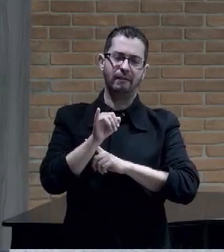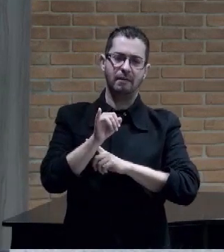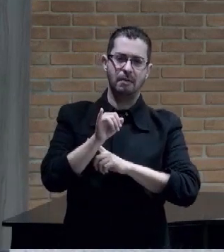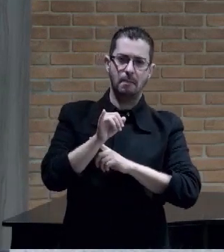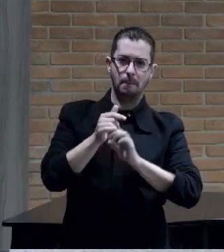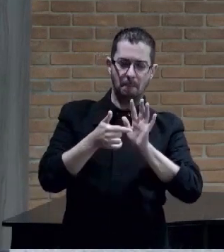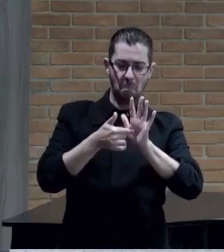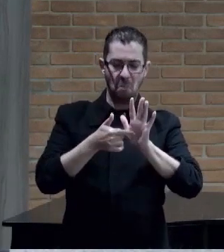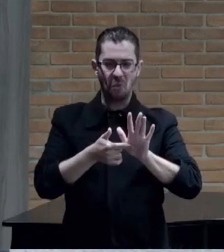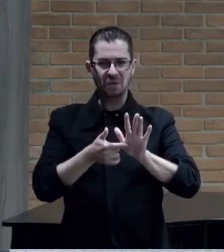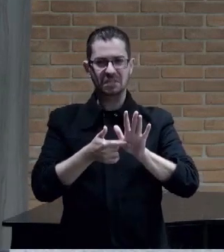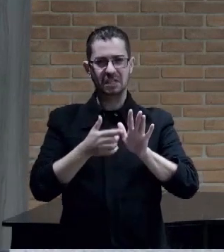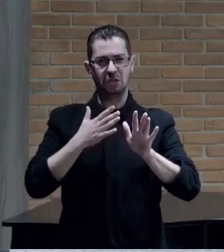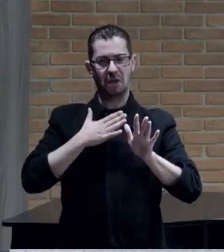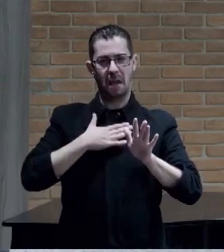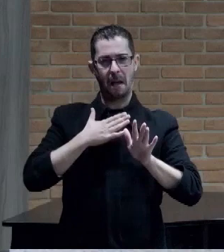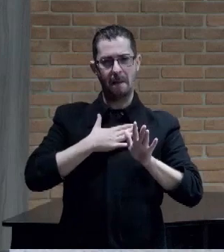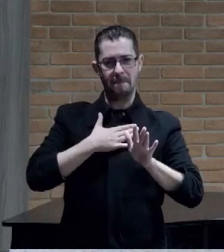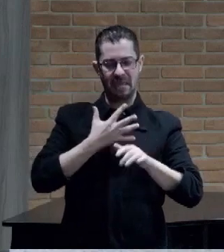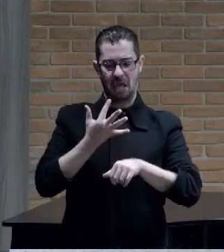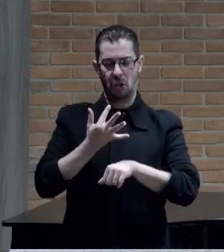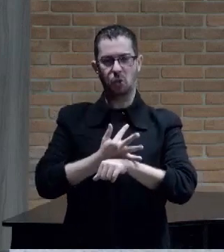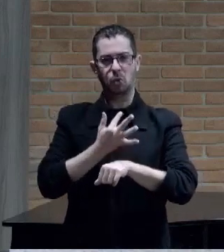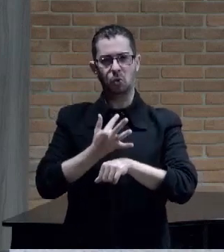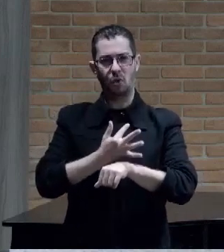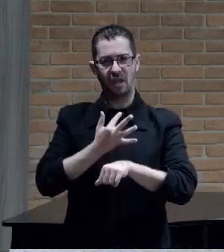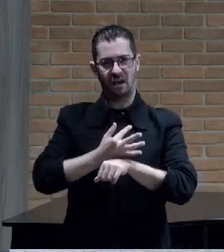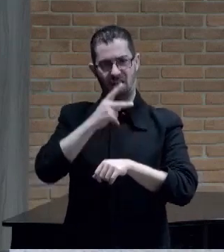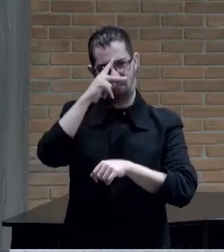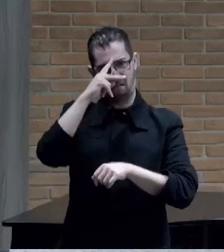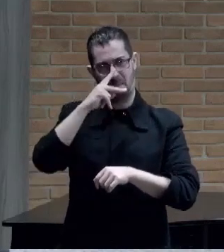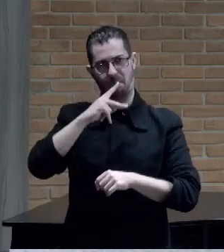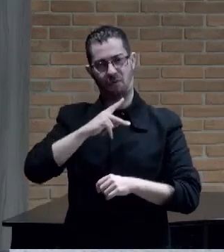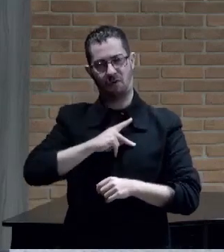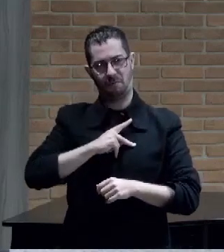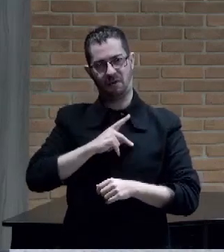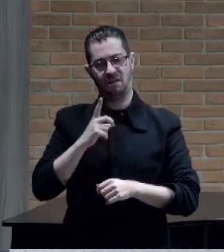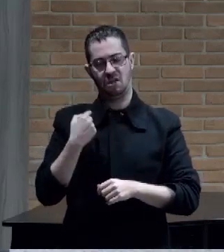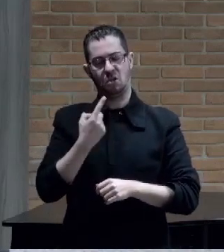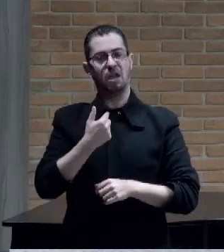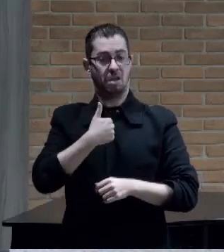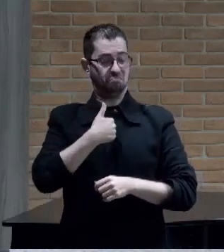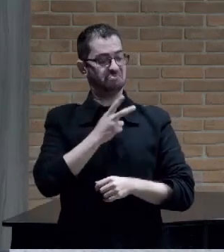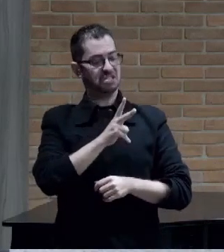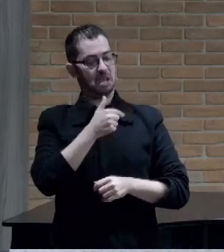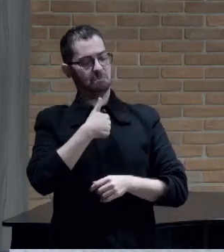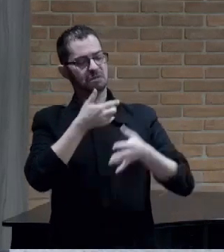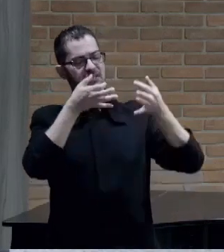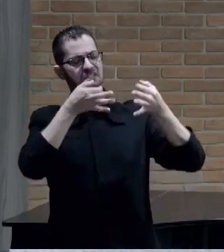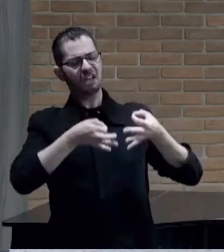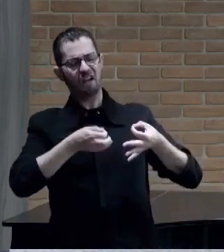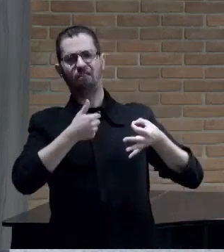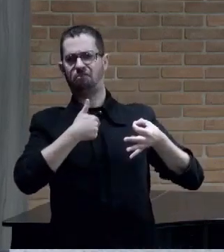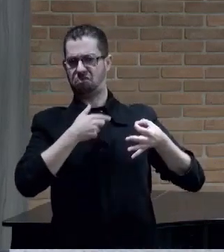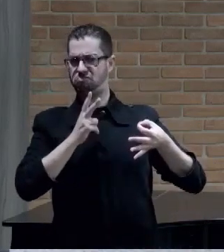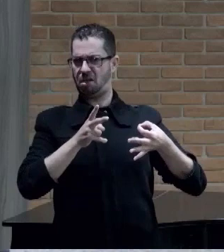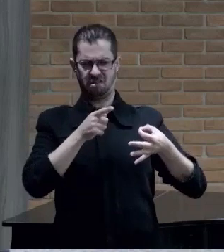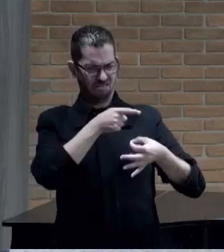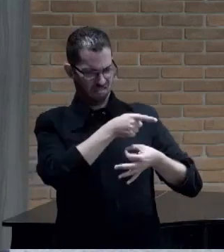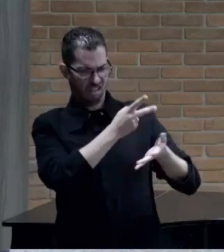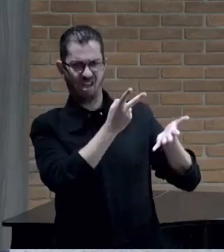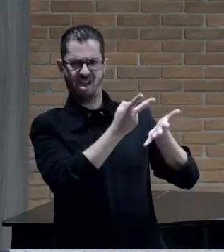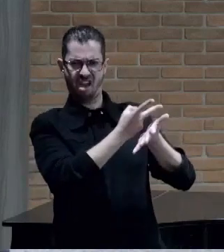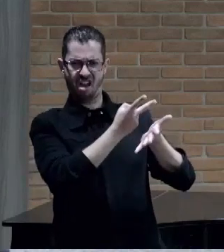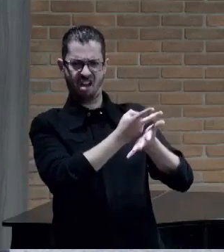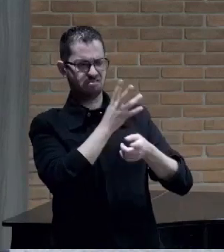autoindulgência, que é a nossa tolerância conosco. Nós sempre estamos certos, nós achamos que somos vítimas